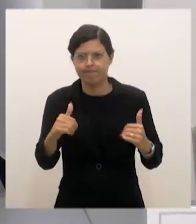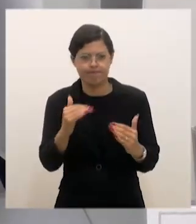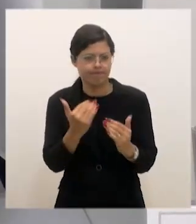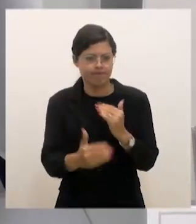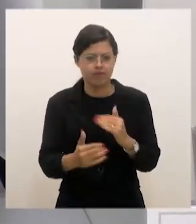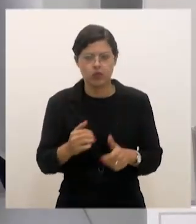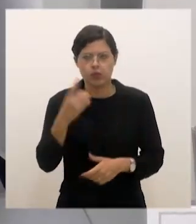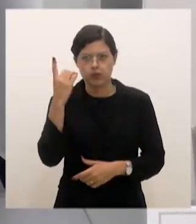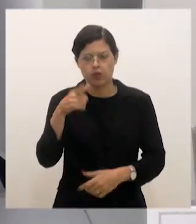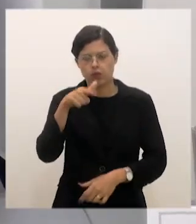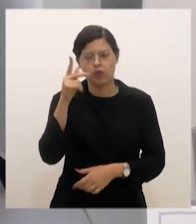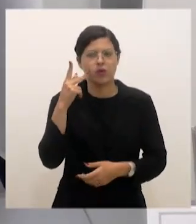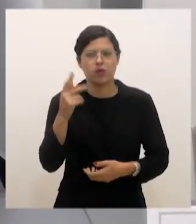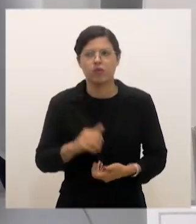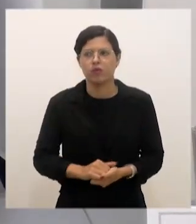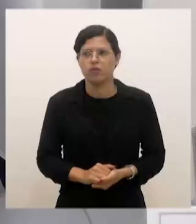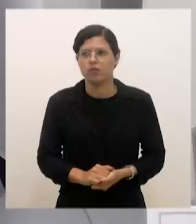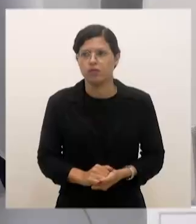Luiz Paulo.